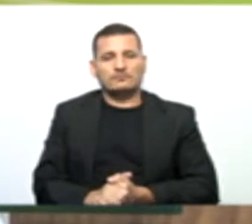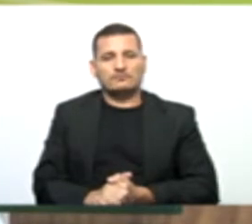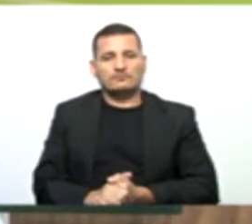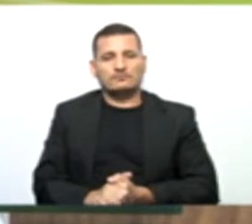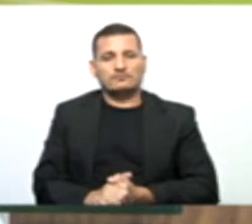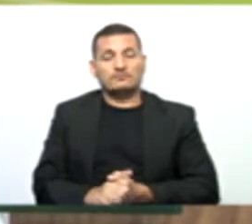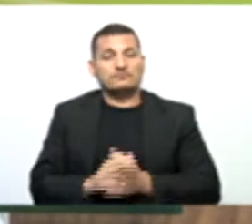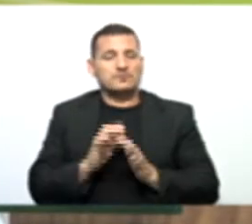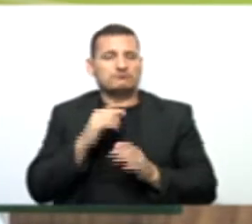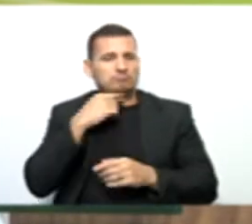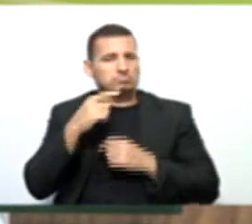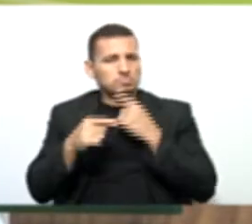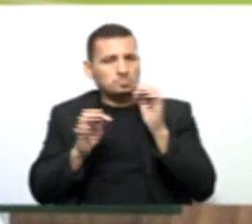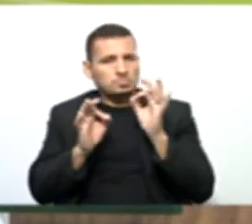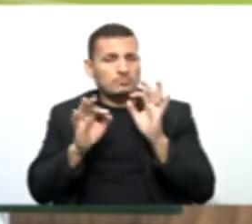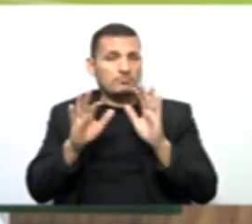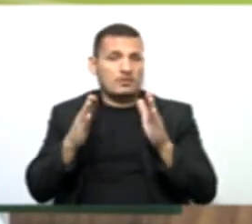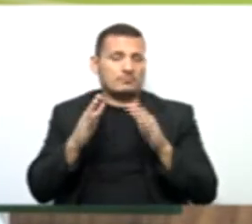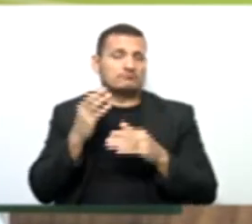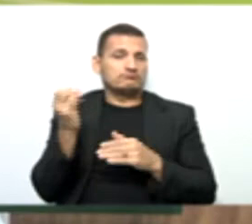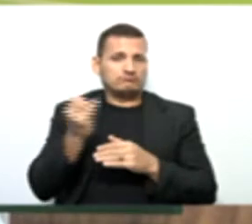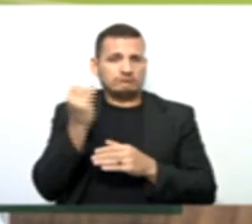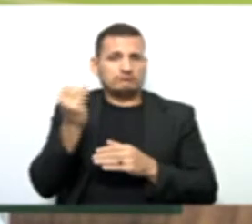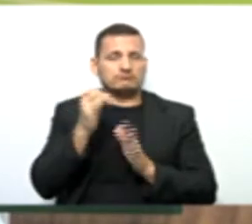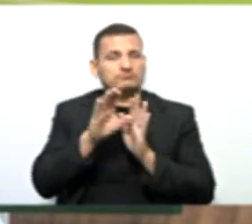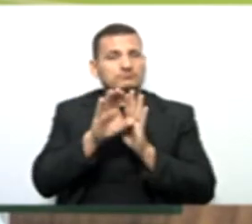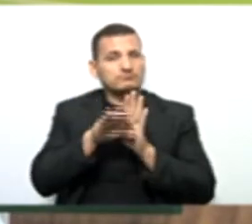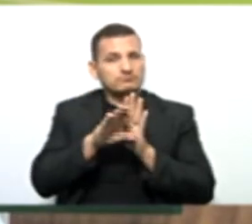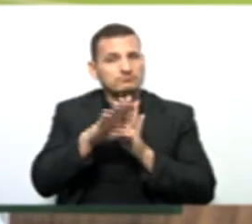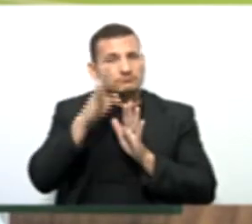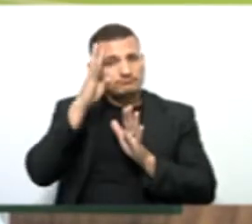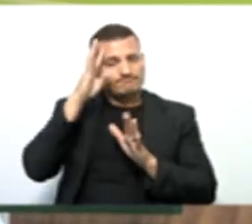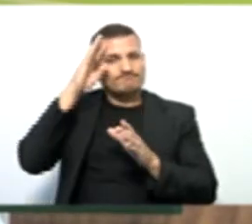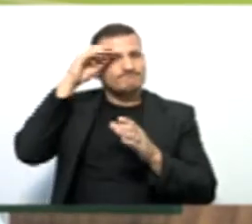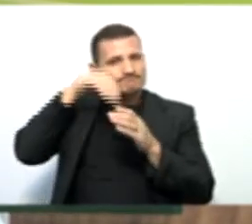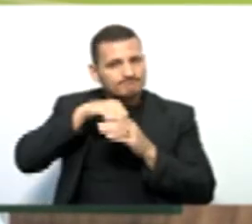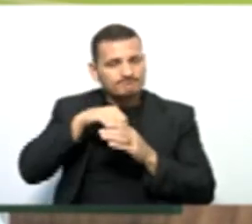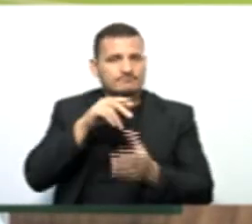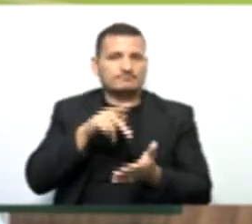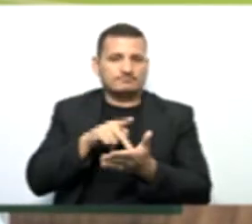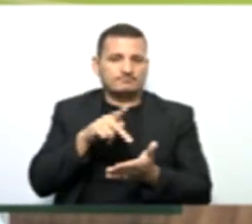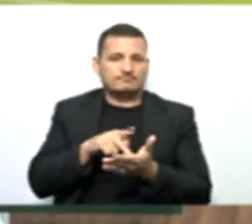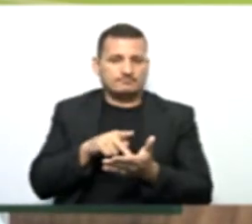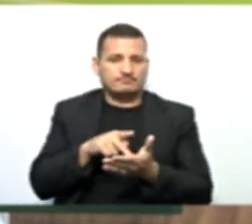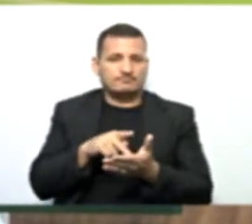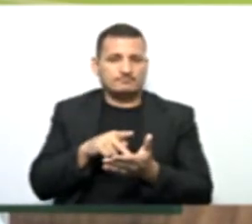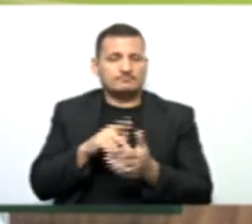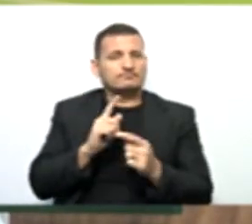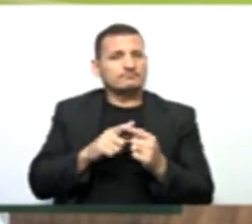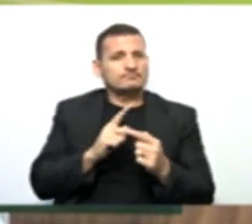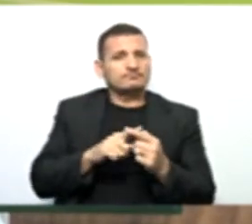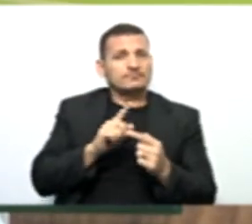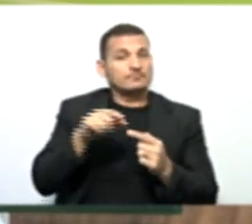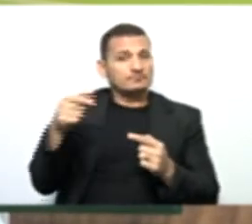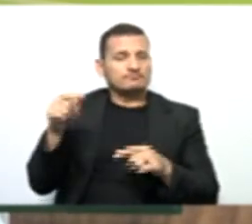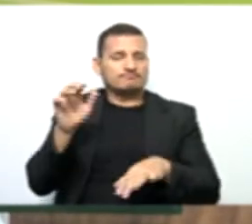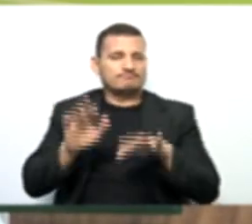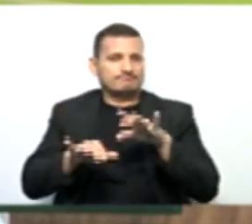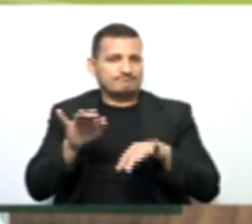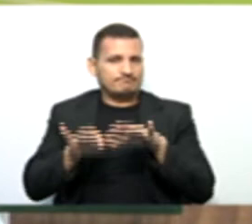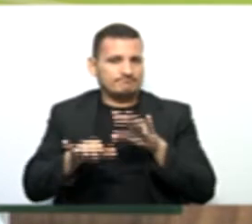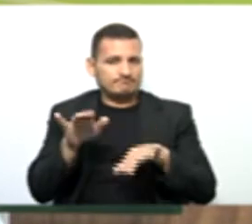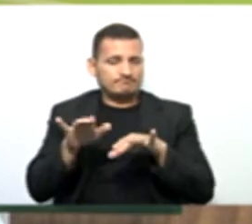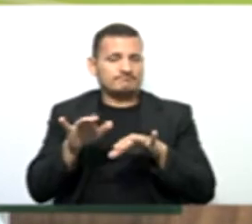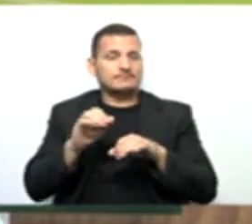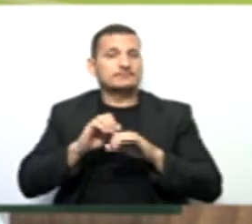é importante que esse conceito esteja bem assim na cabeça de vocês, que agora quando a gente entrar no código, vai tudo